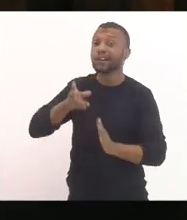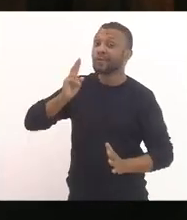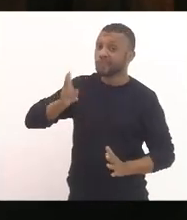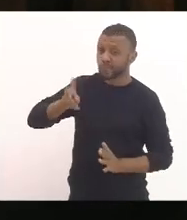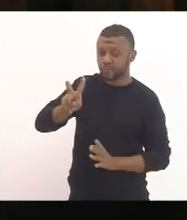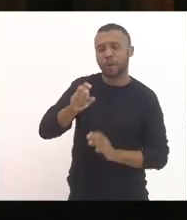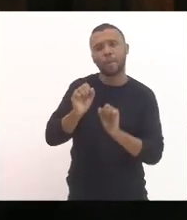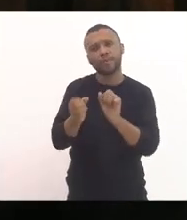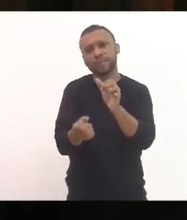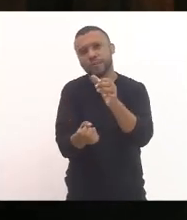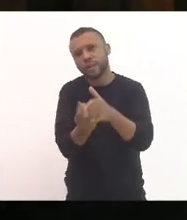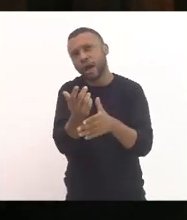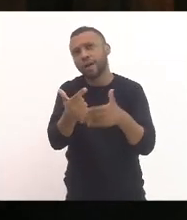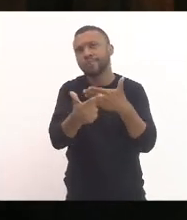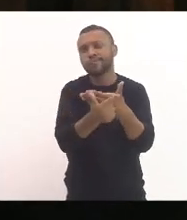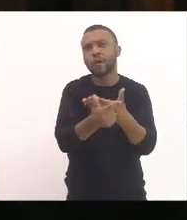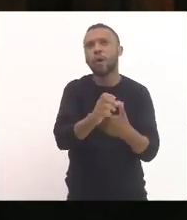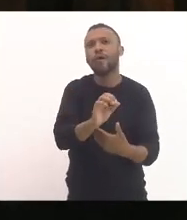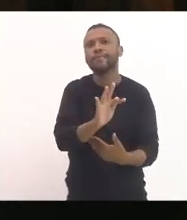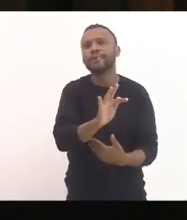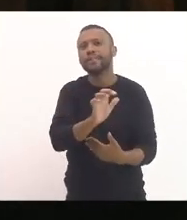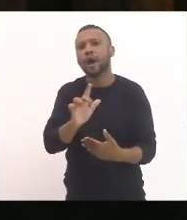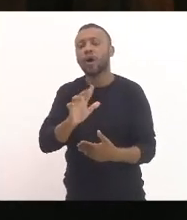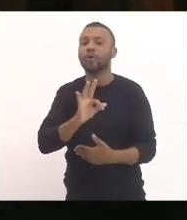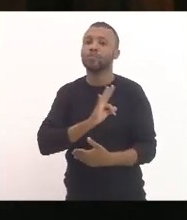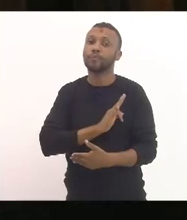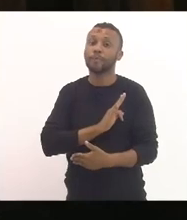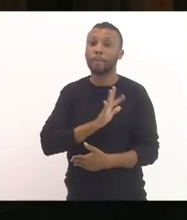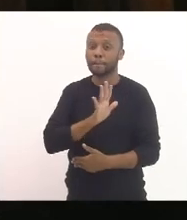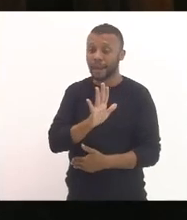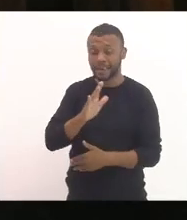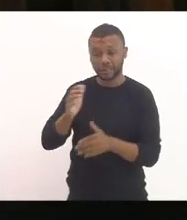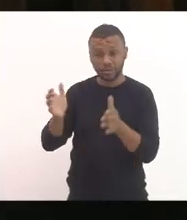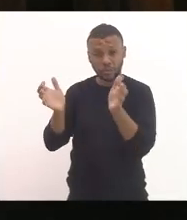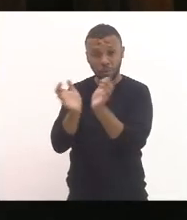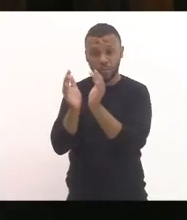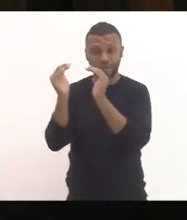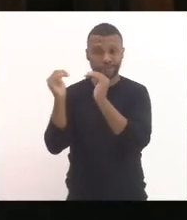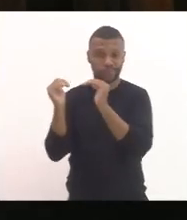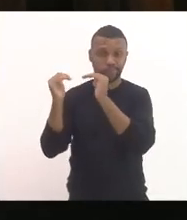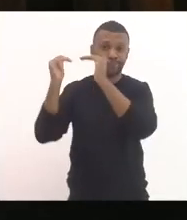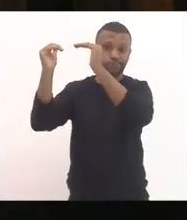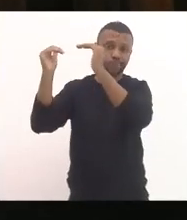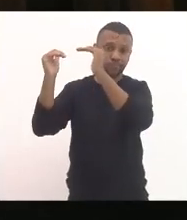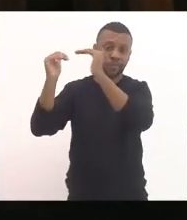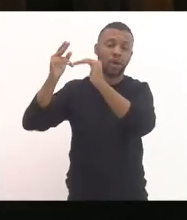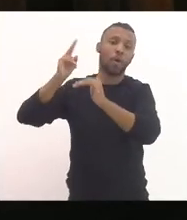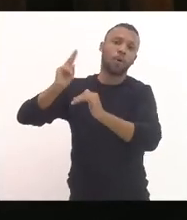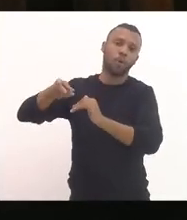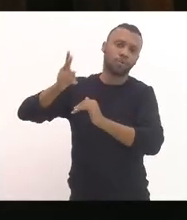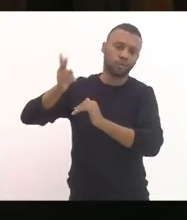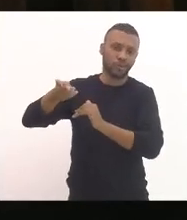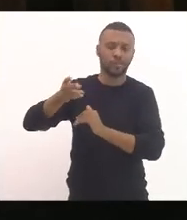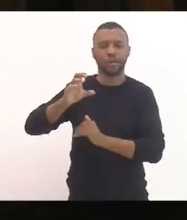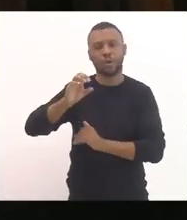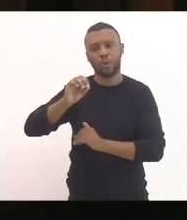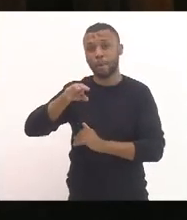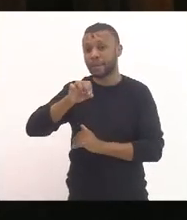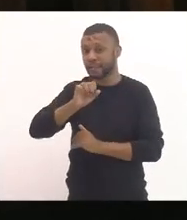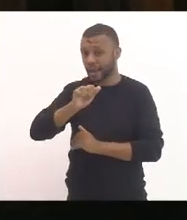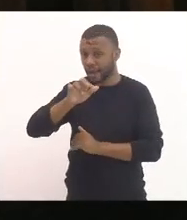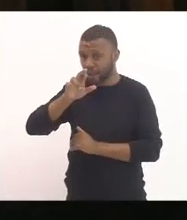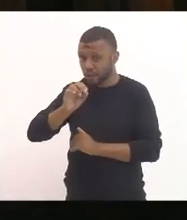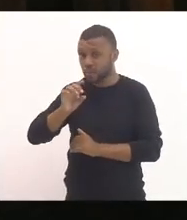esse crio um oficial de polícia mas a classe mais elevada seja mantida a comissário de polícia do Estado